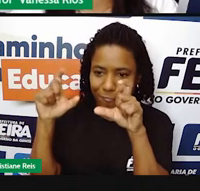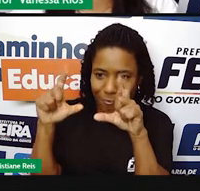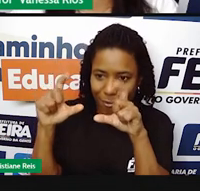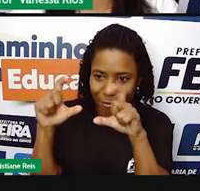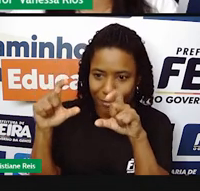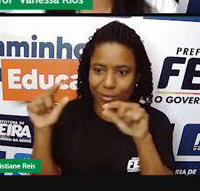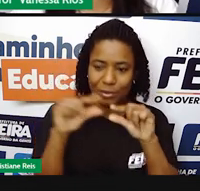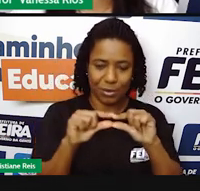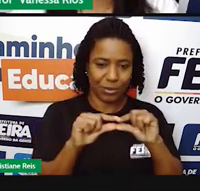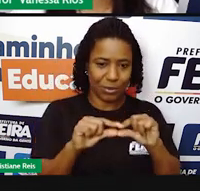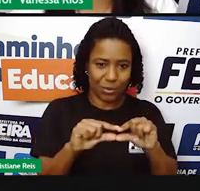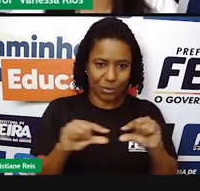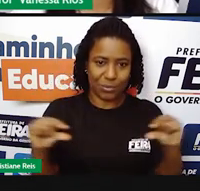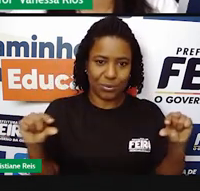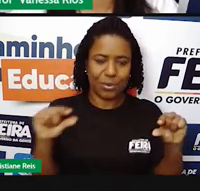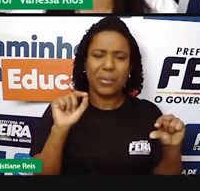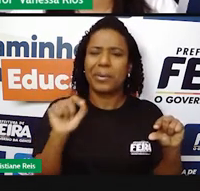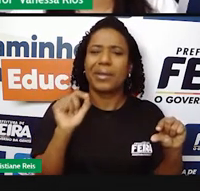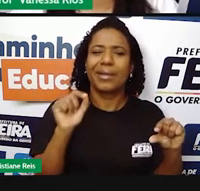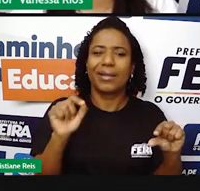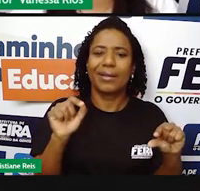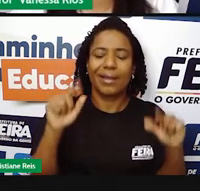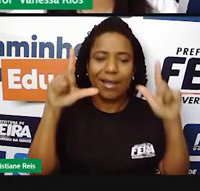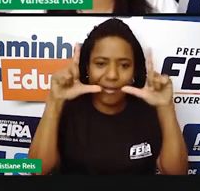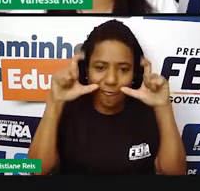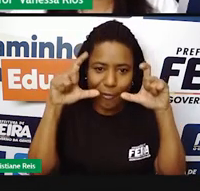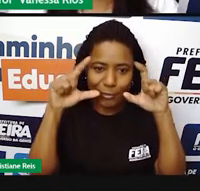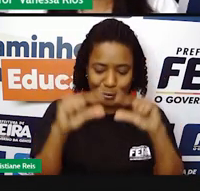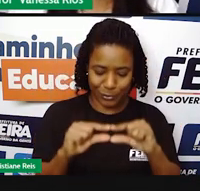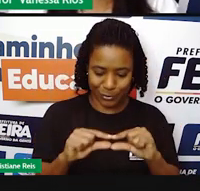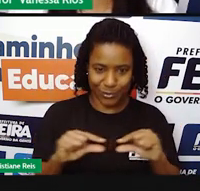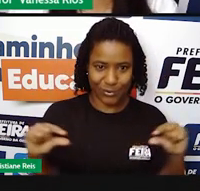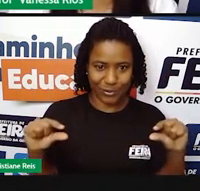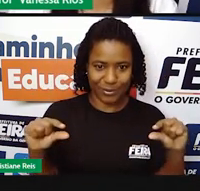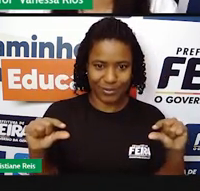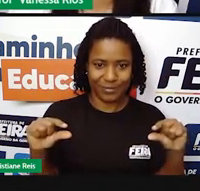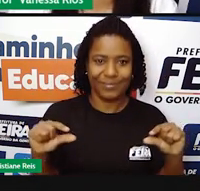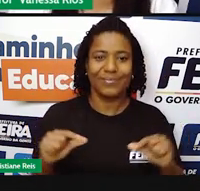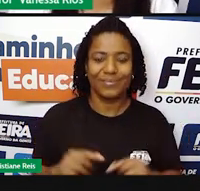frase explicando a imagem, que a gente chama de legenda.